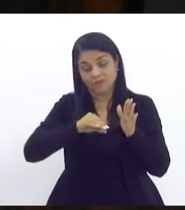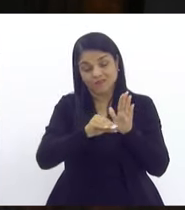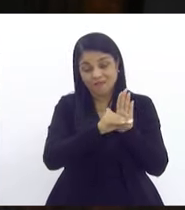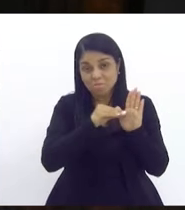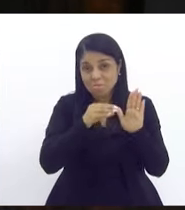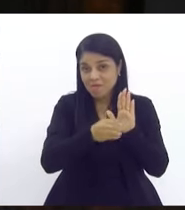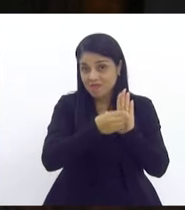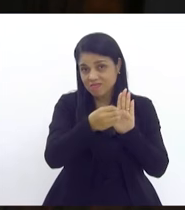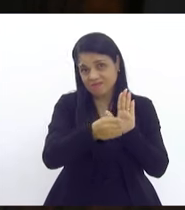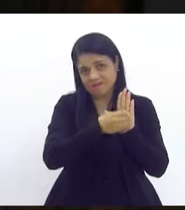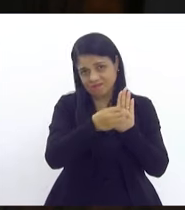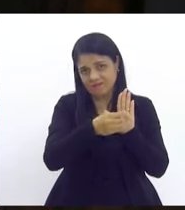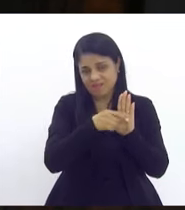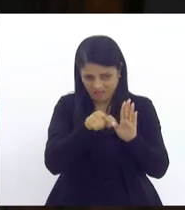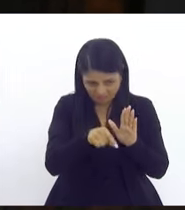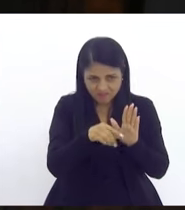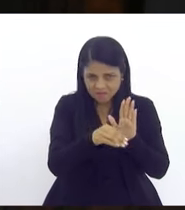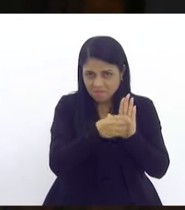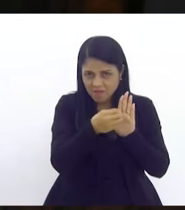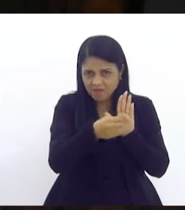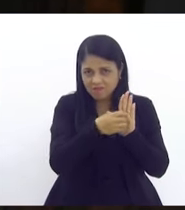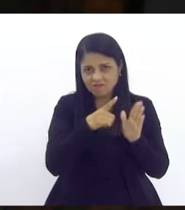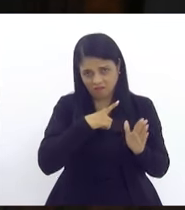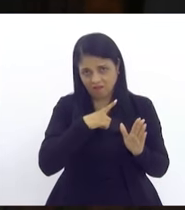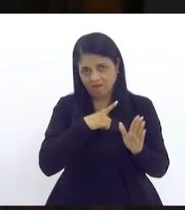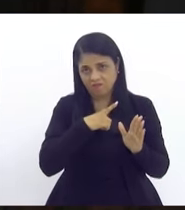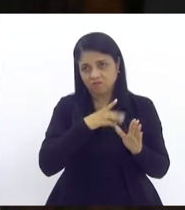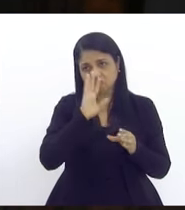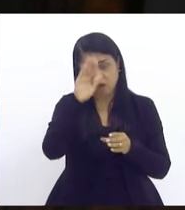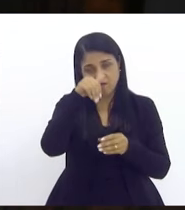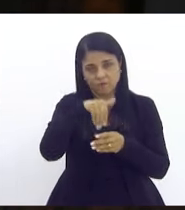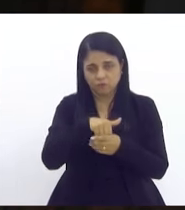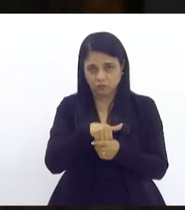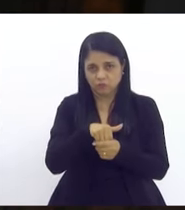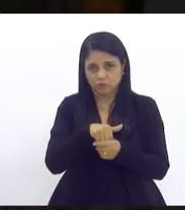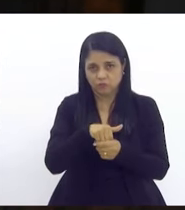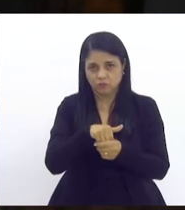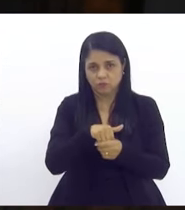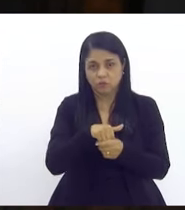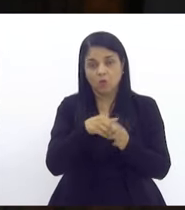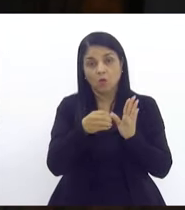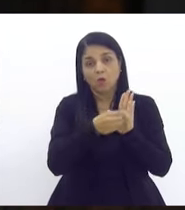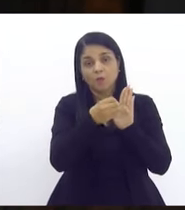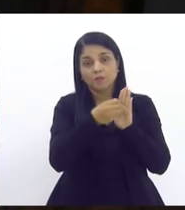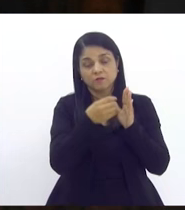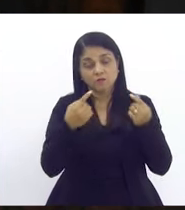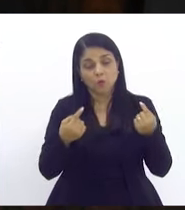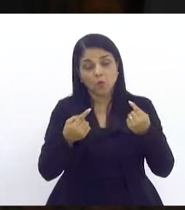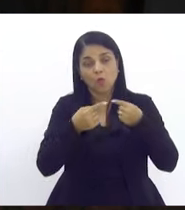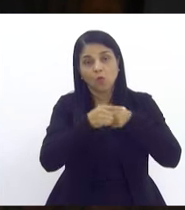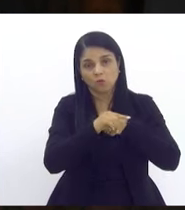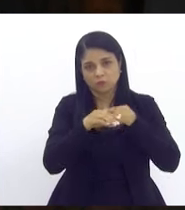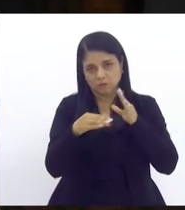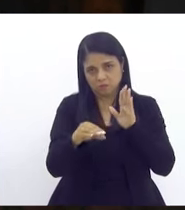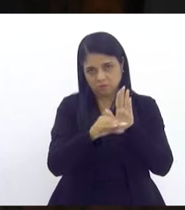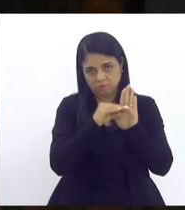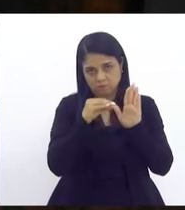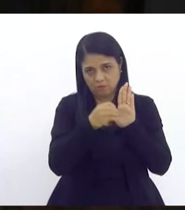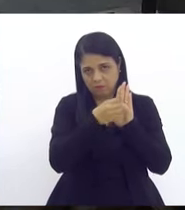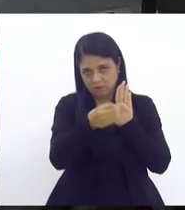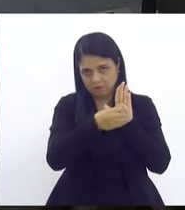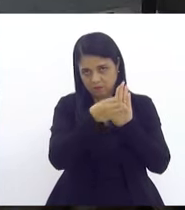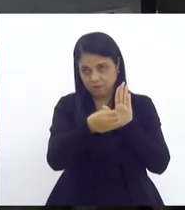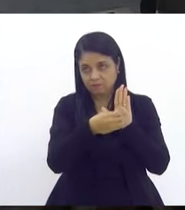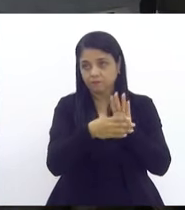tá? Esse tem emenda também? Esse teve emenda, já votei. Tá. O parecer foi contrário às emendas. Tá bom, eu só vou